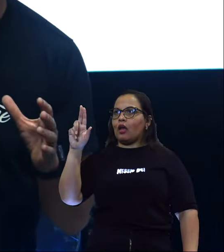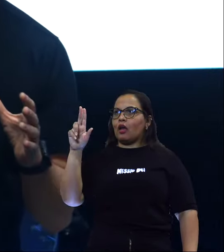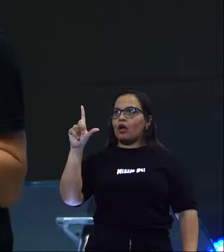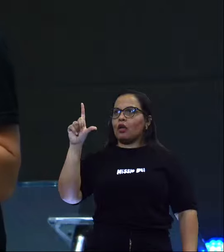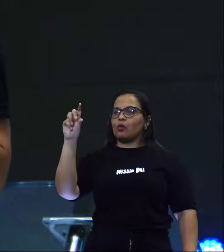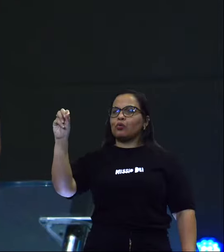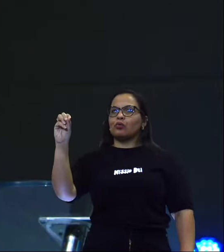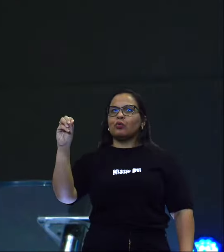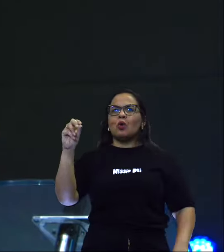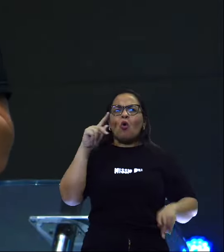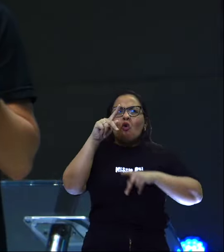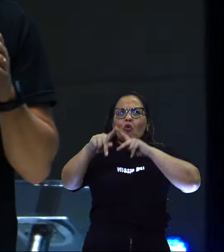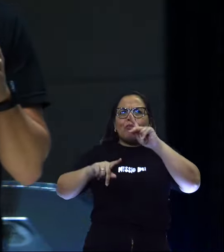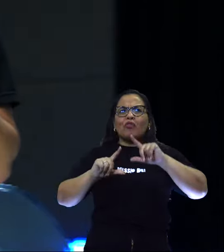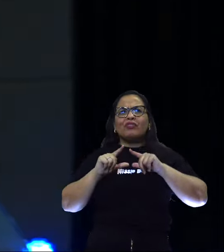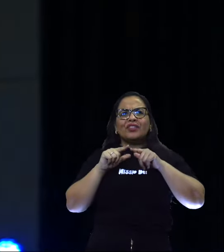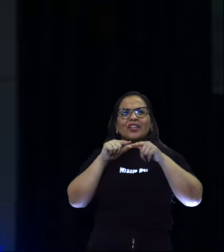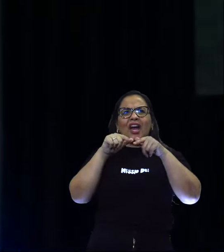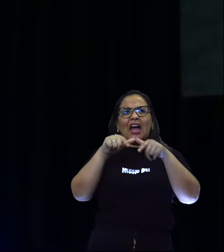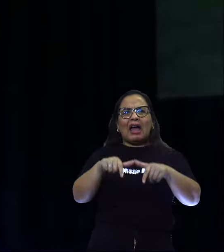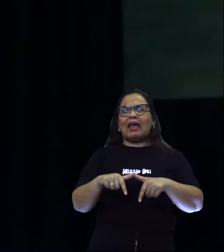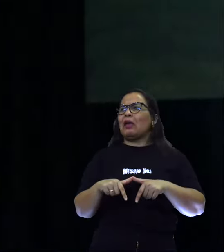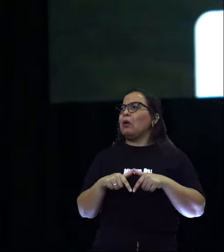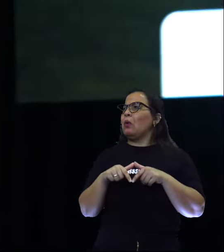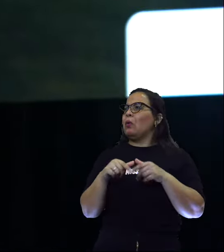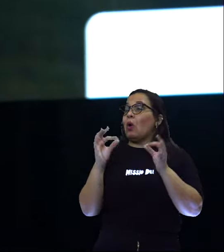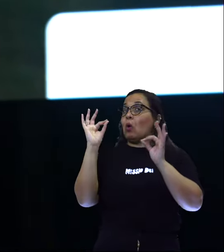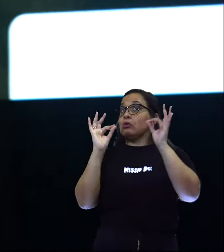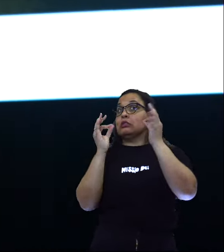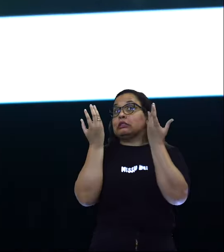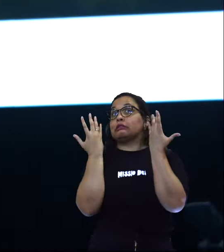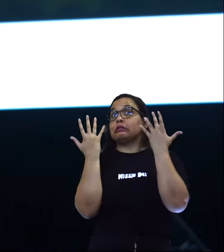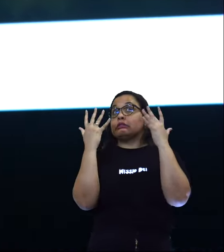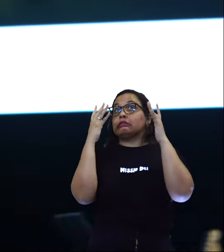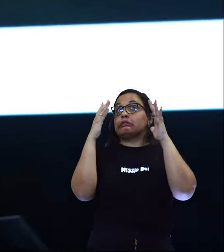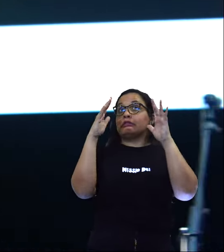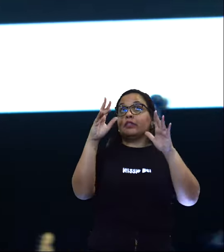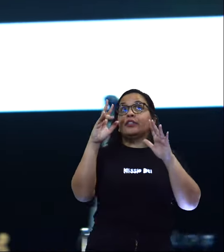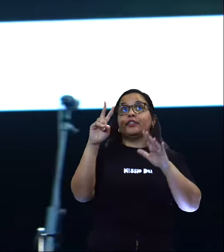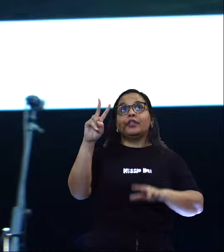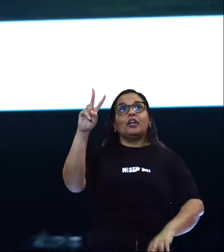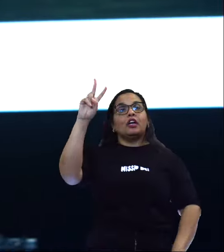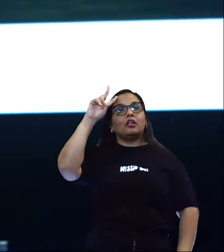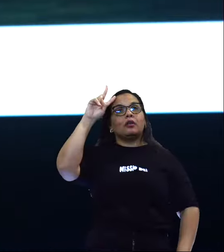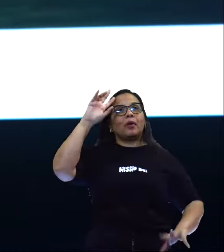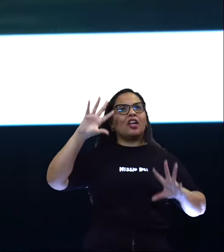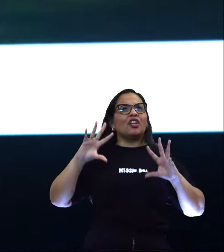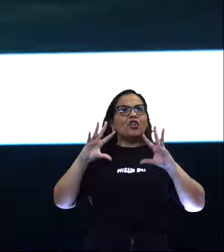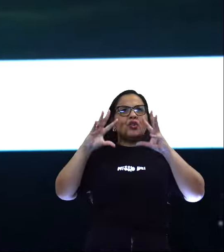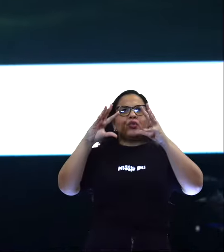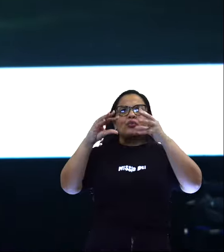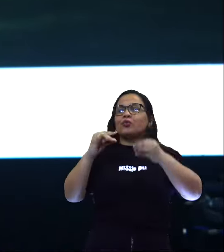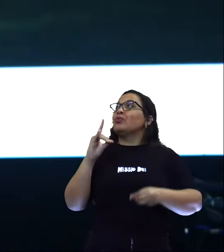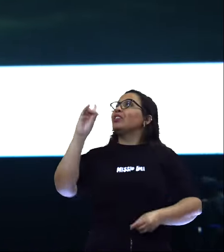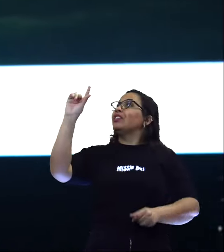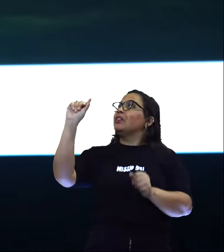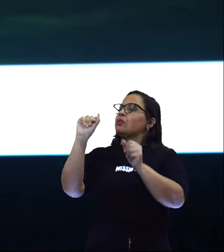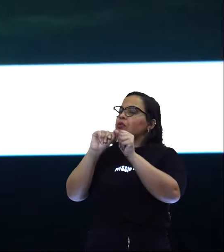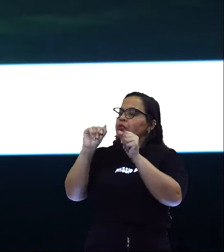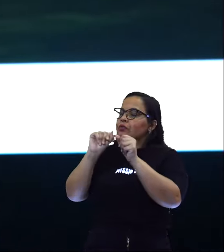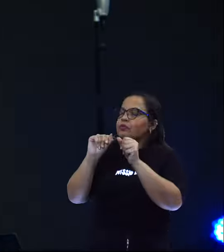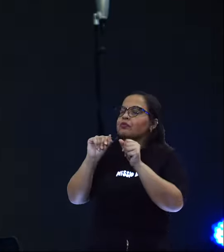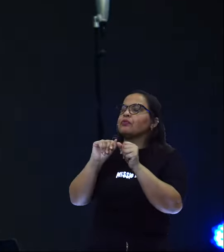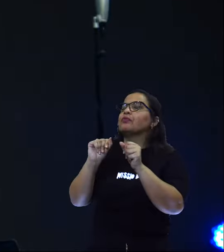naquele lugar, para lembrar das origens, honrar aquilo que já viveram, mas impulsioná-los para aquilo que Deus vai fazer lá na frente ainda, em nome de